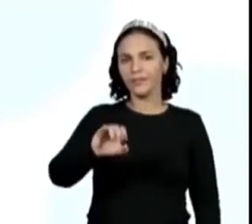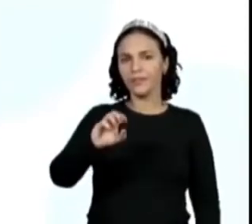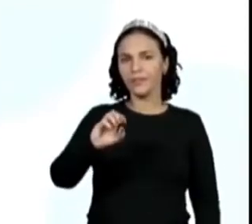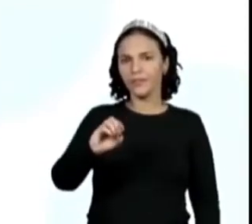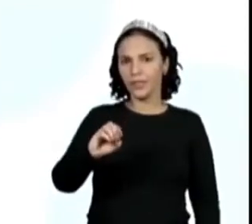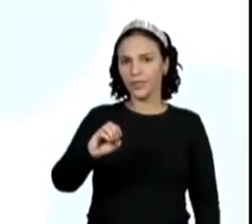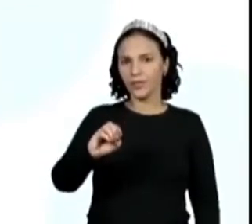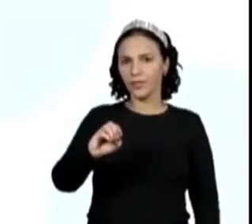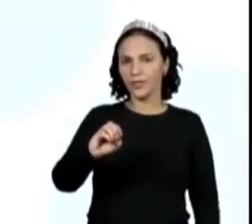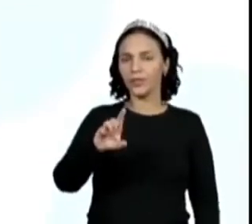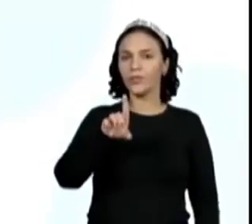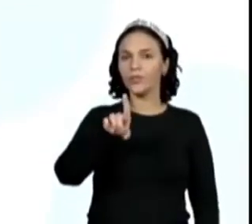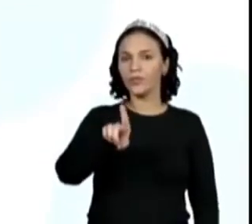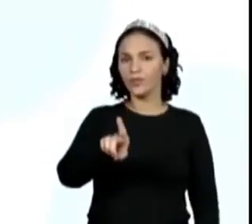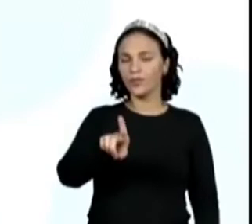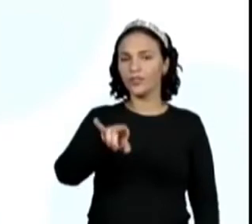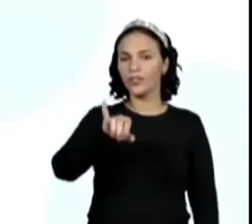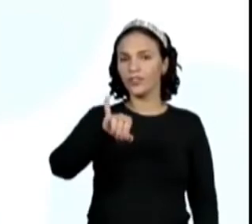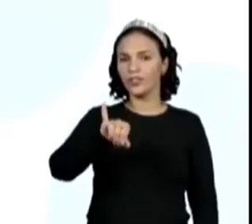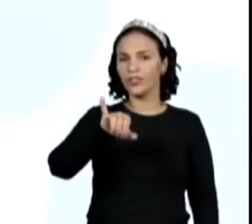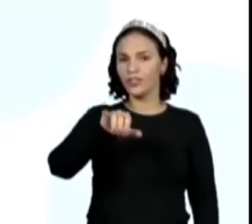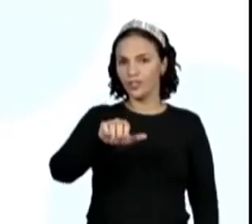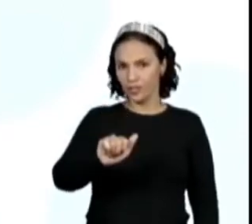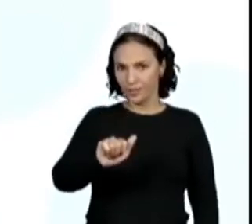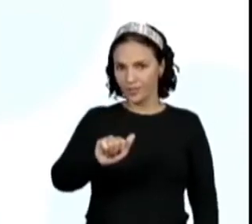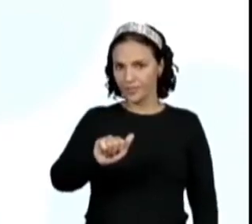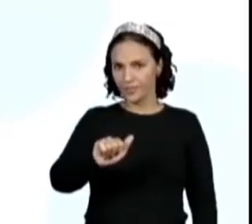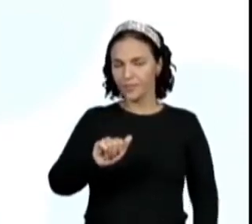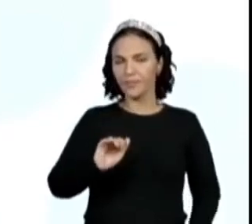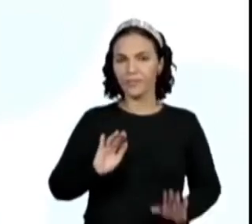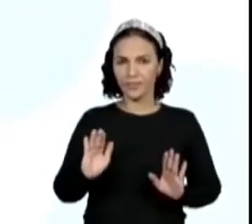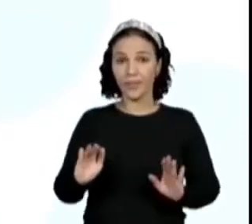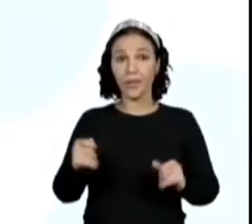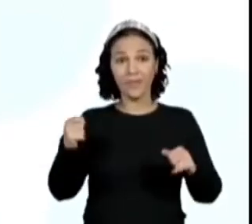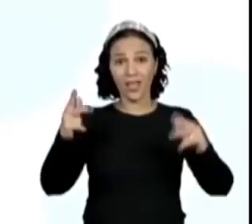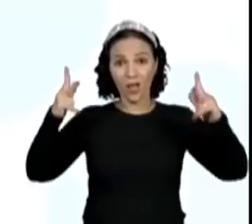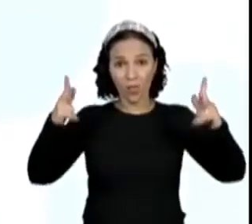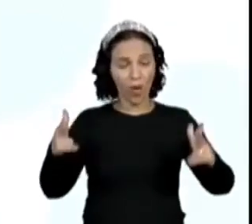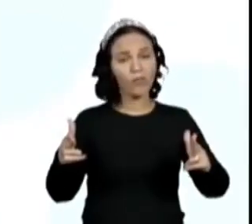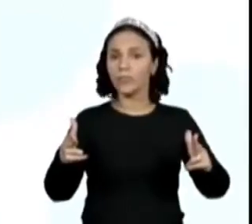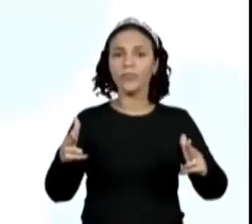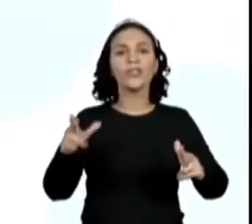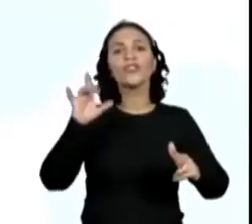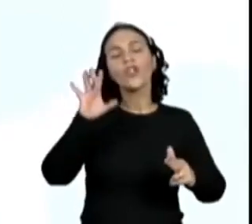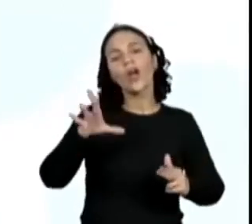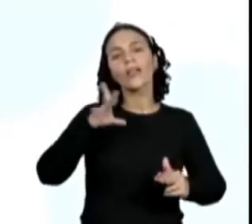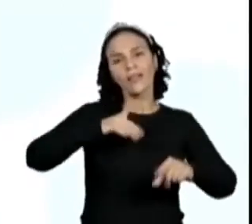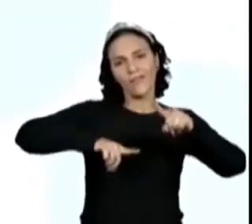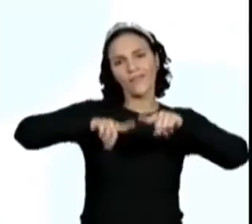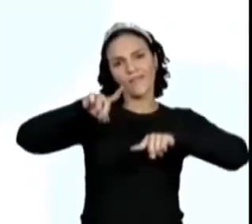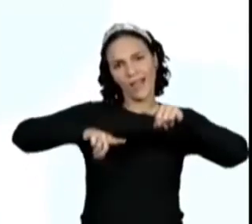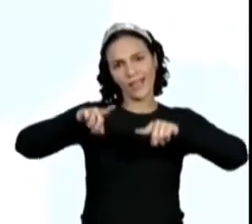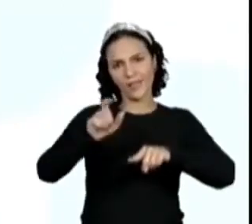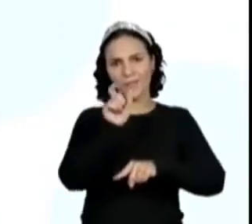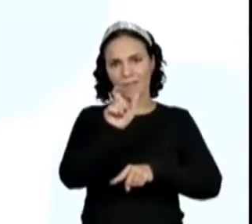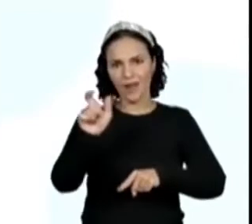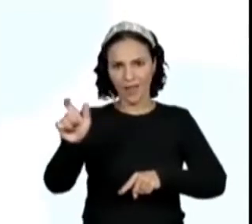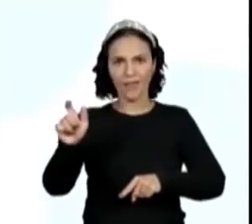lado necessariamente com o outro. É só para a gente lembrar qual era a parlenda que vinha. A gente só vai respeitar o verso. Então, aqui eu vou escrever, ó.